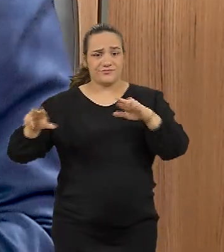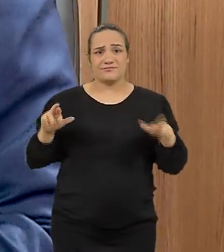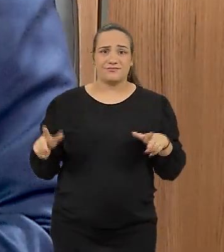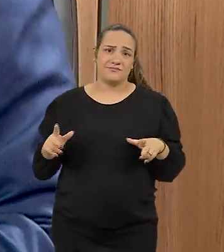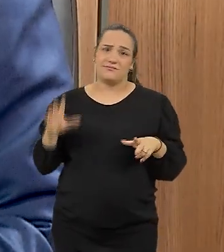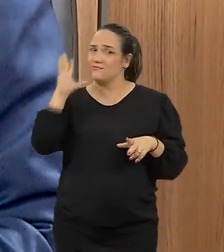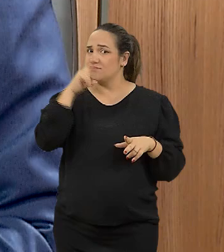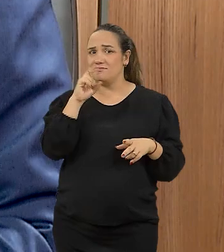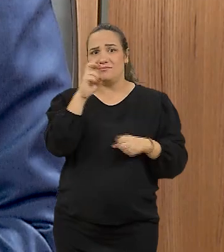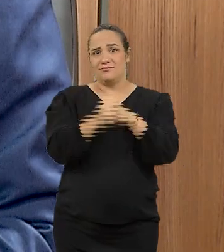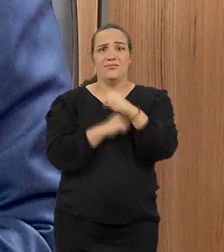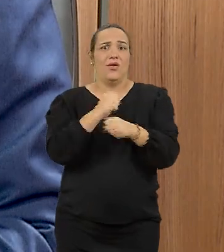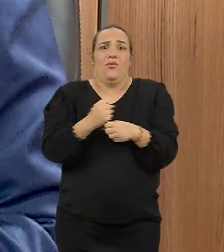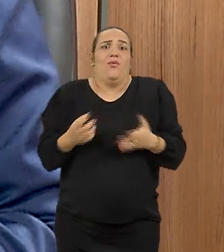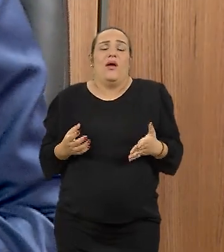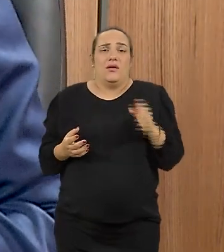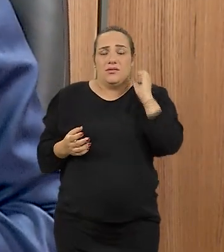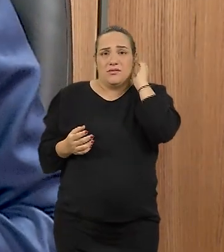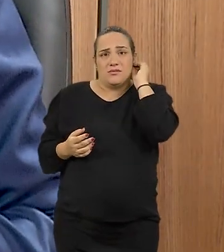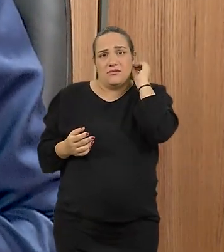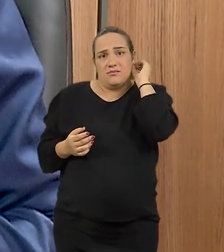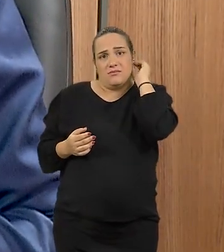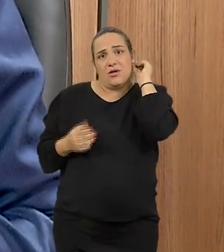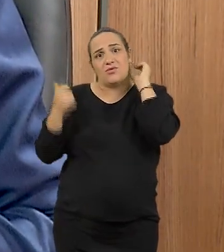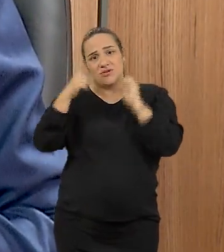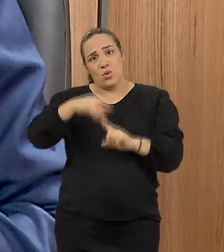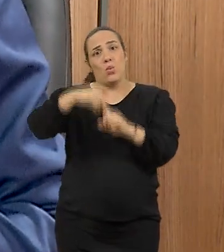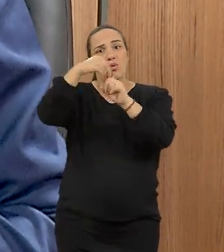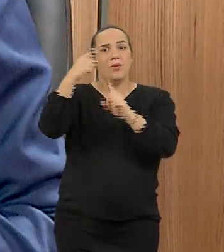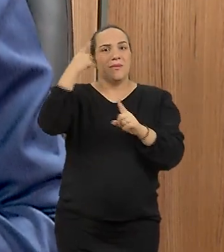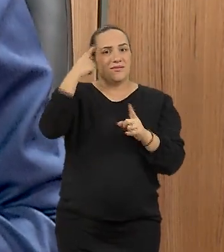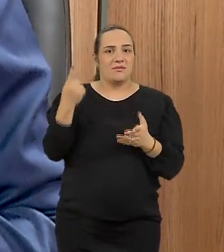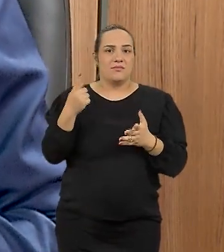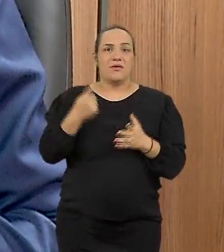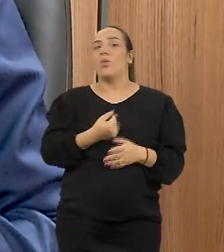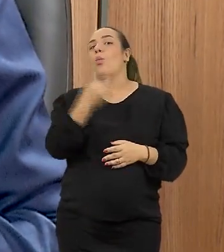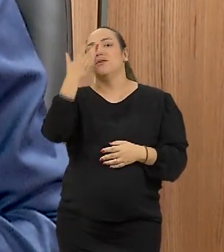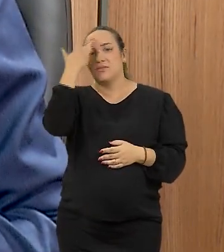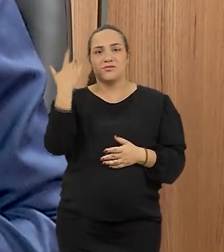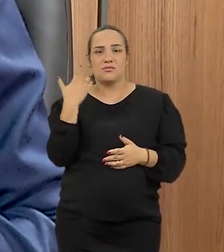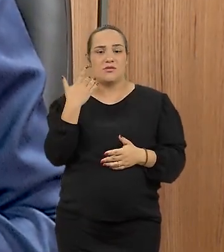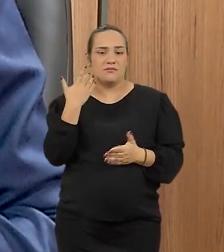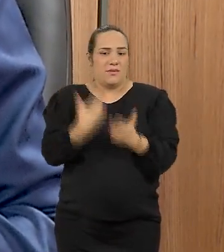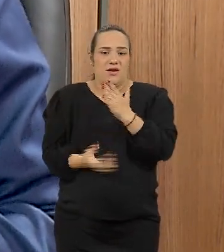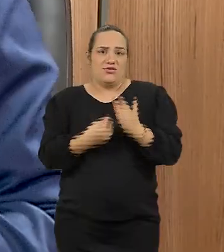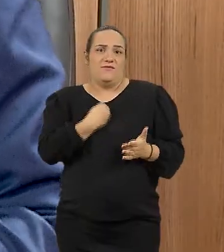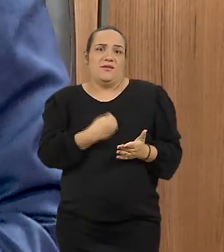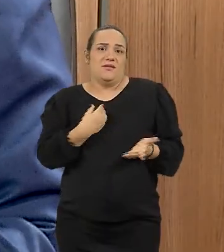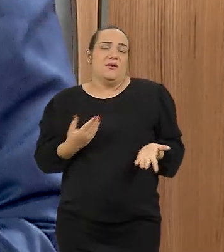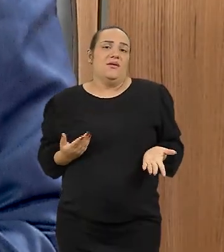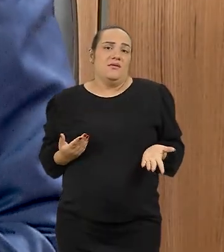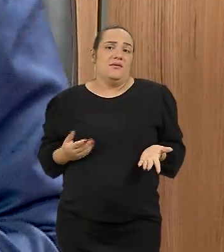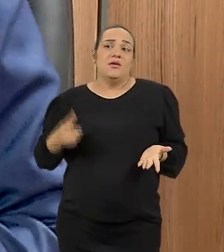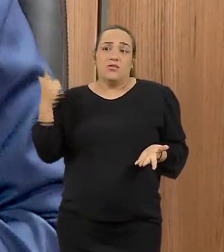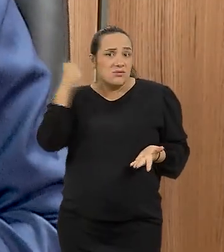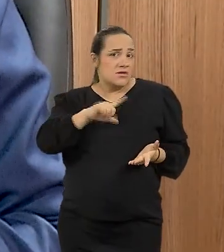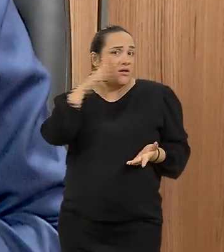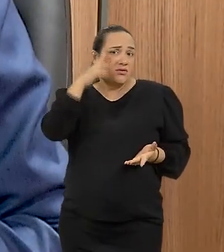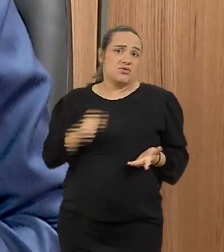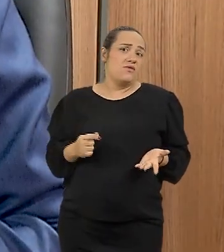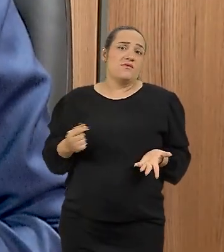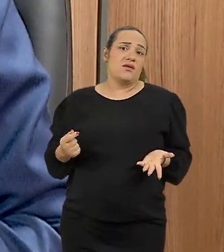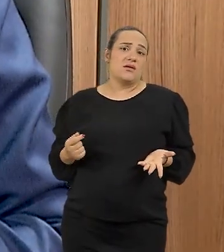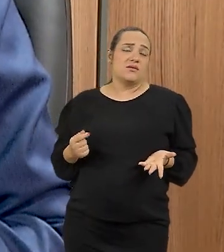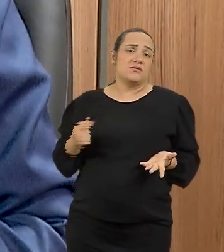para chegar a um consenso. E nesses 5 anos, quanto problema aconteceu, quanta gente teve sua vida destruída, tendo direito